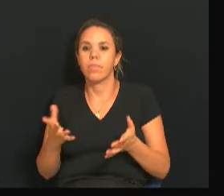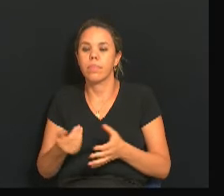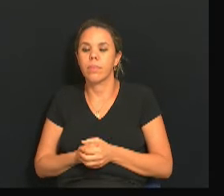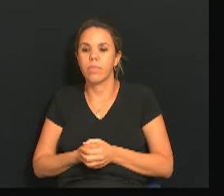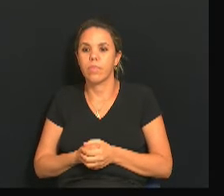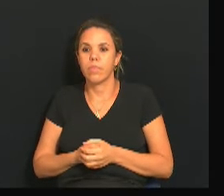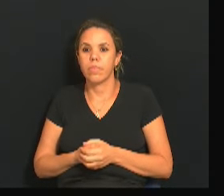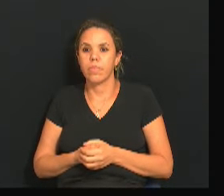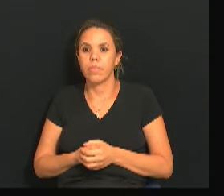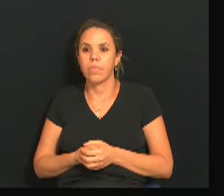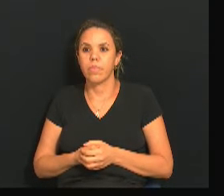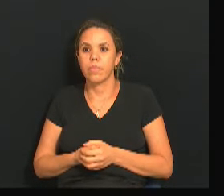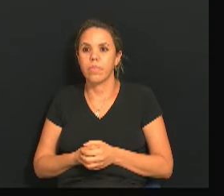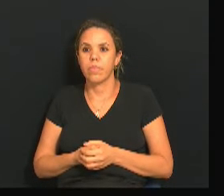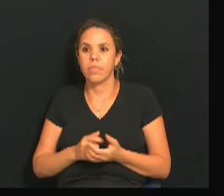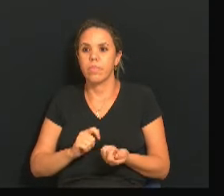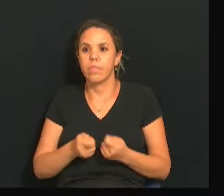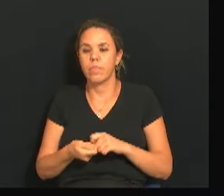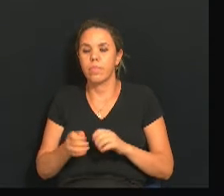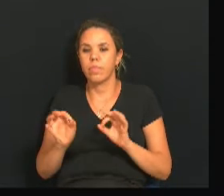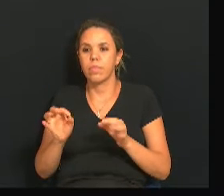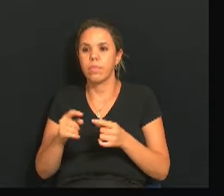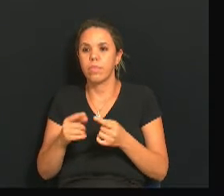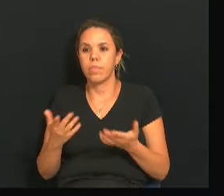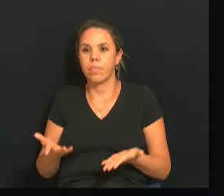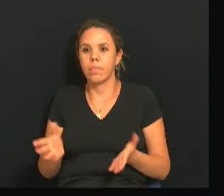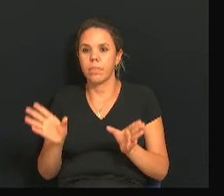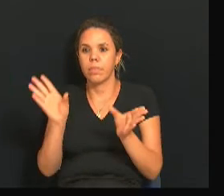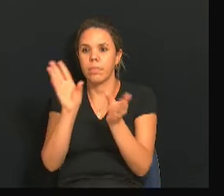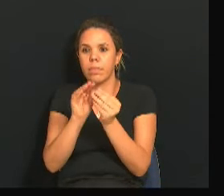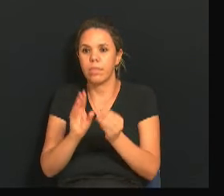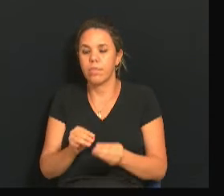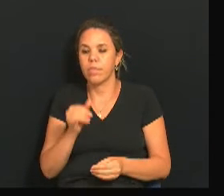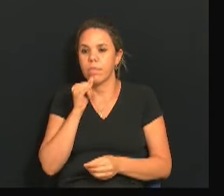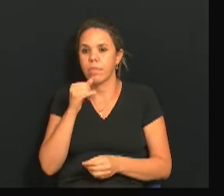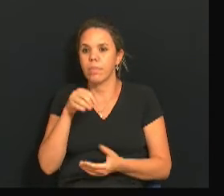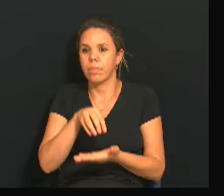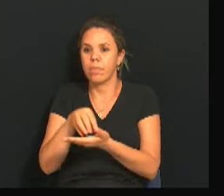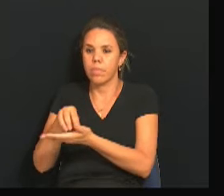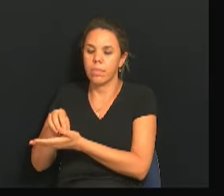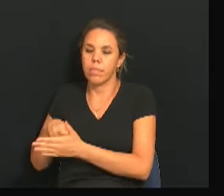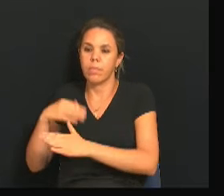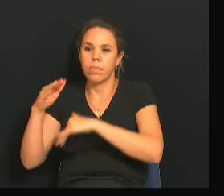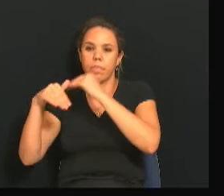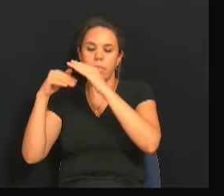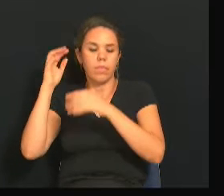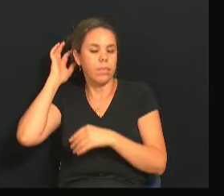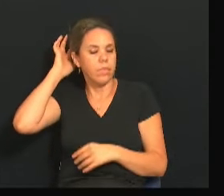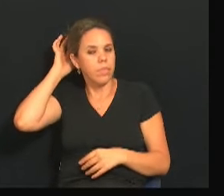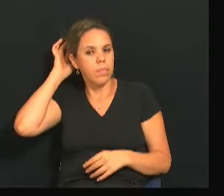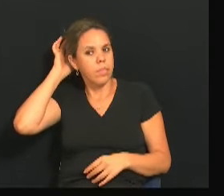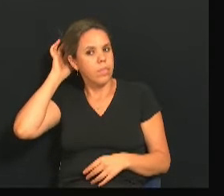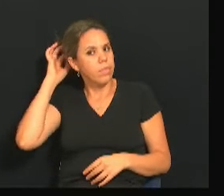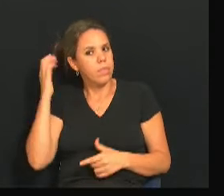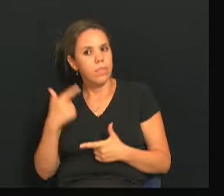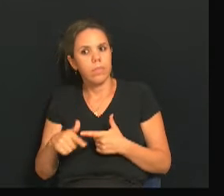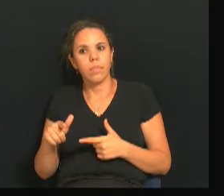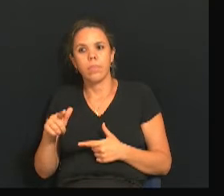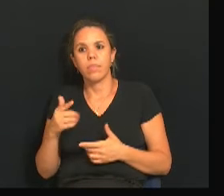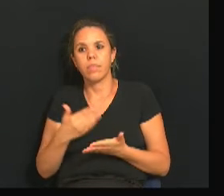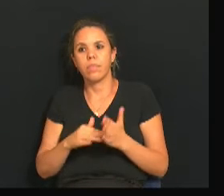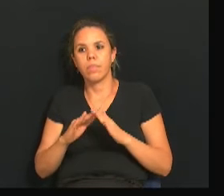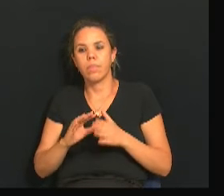seus instrumentos adequados, né? Na definição, por exemplo, de mais unidades, construção de mais unidades. A gente está com uma situação em várias